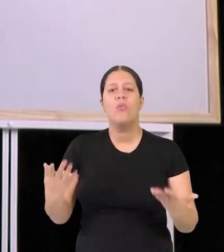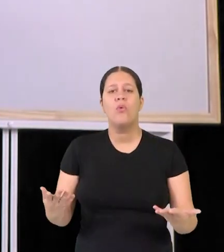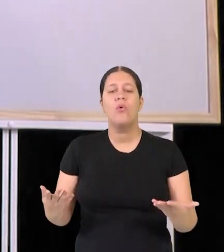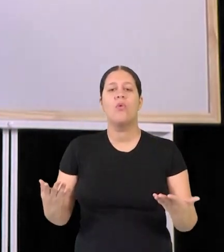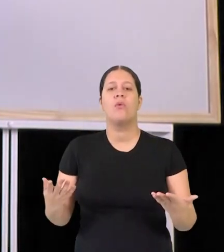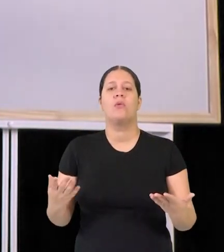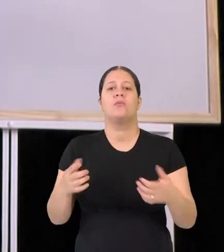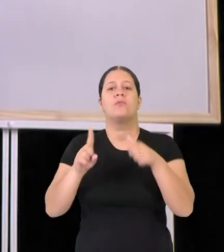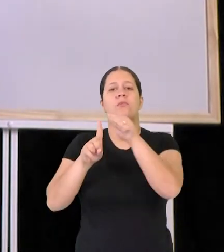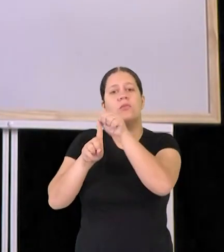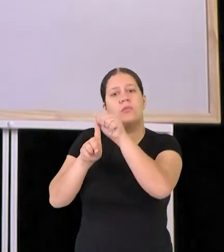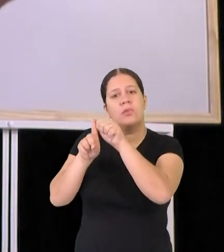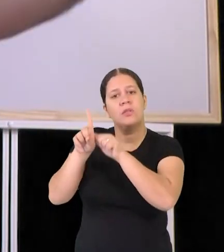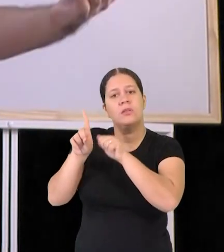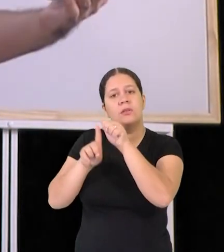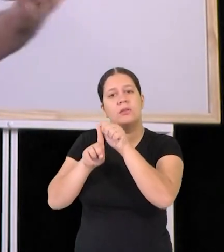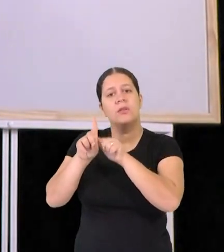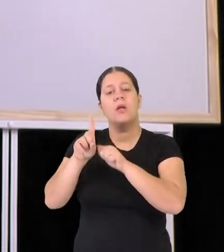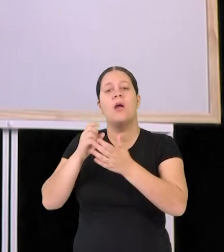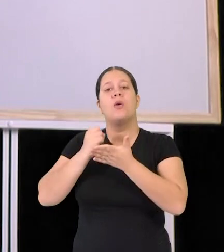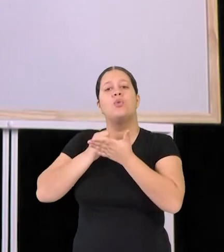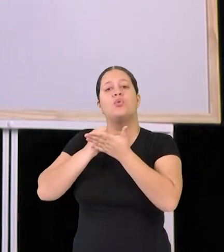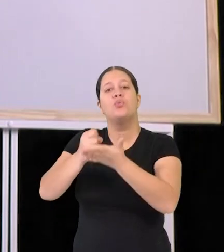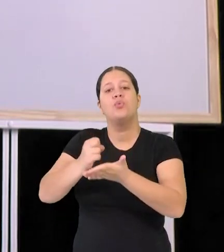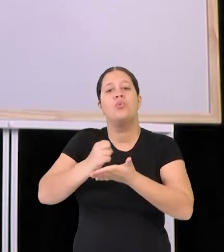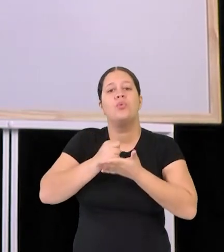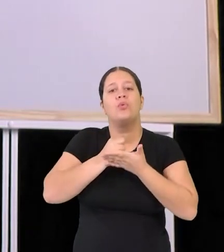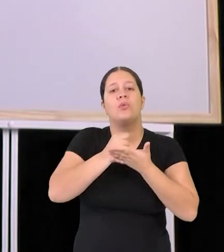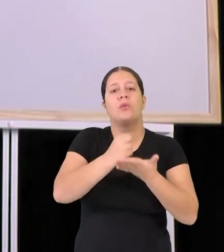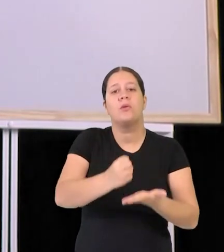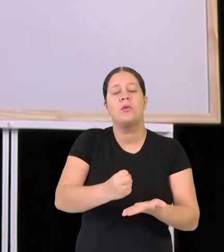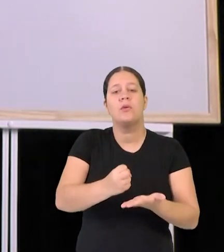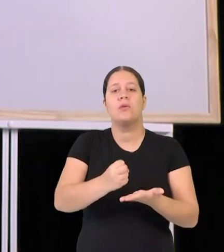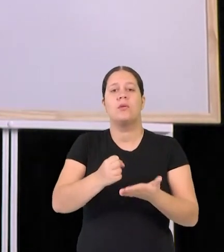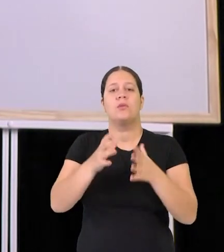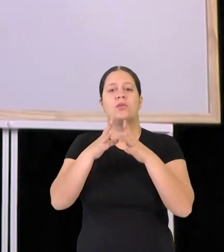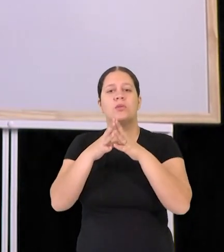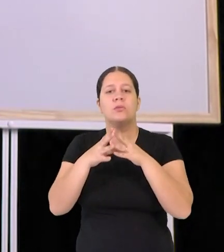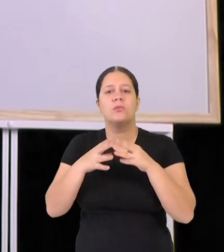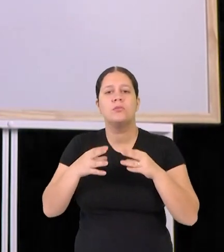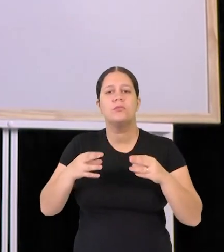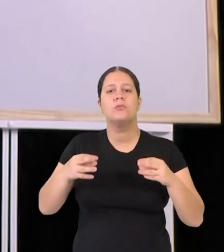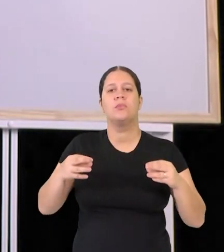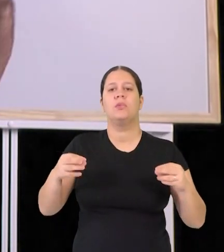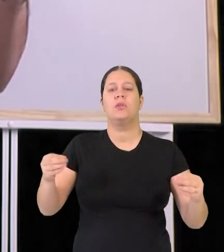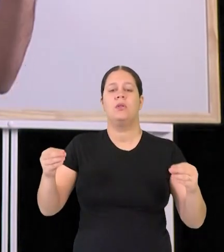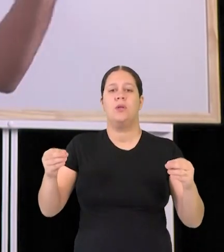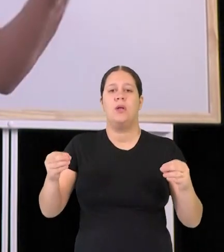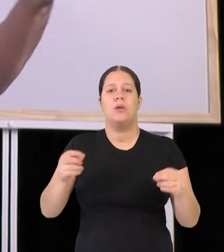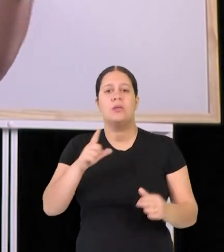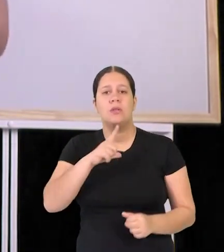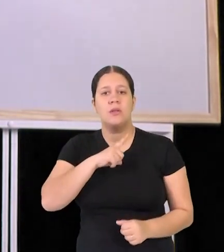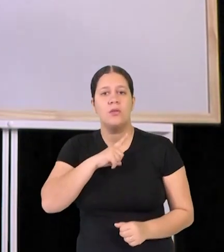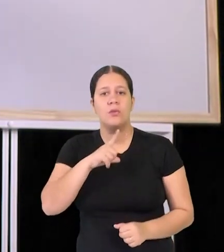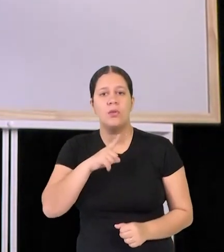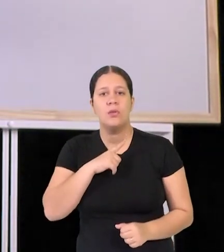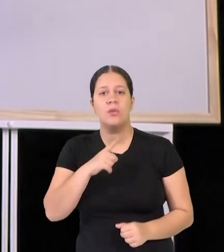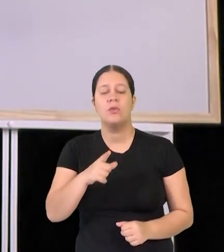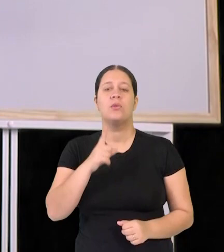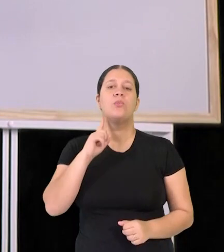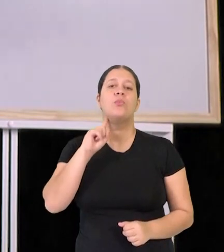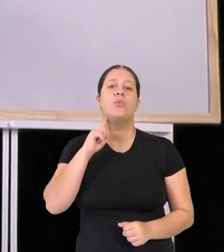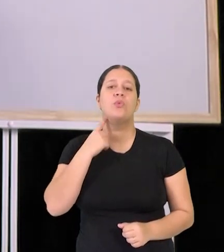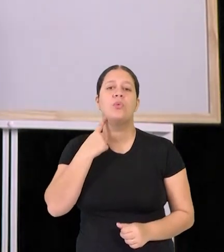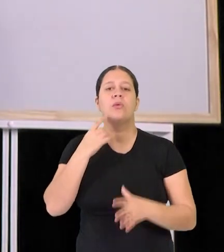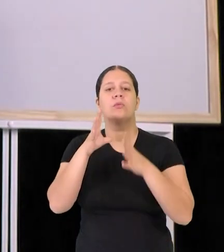os meses que foram mais favoráveis para que houvesse essa dispersão, para que a gente tivesse então os poluentes